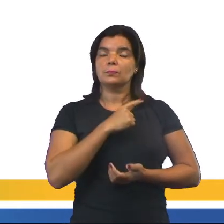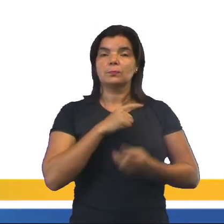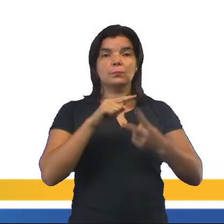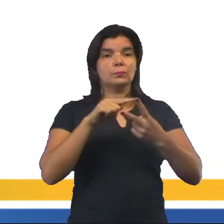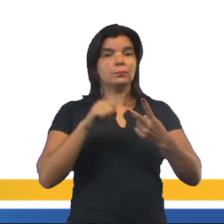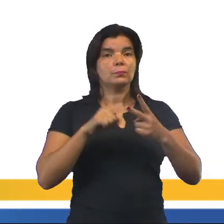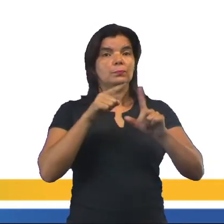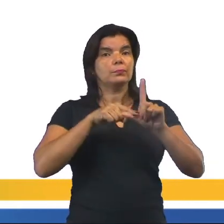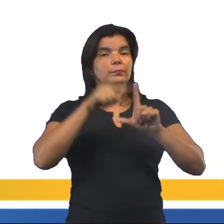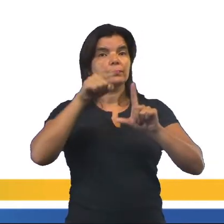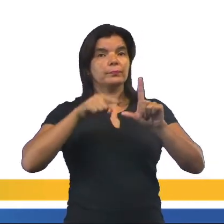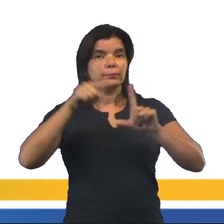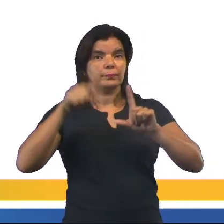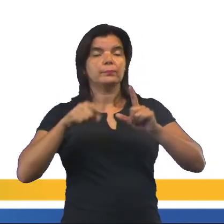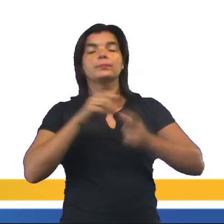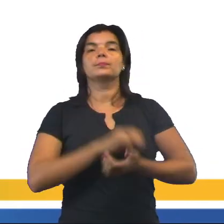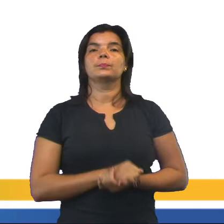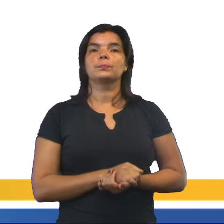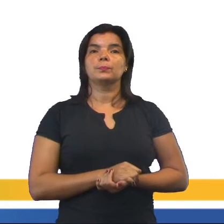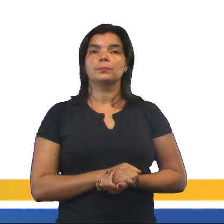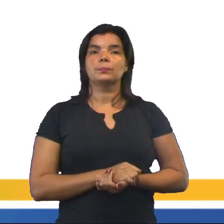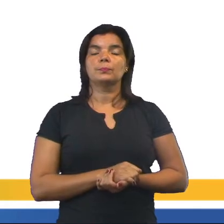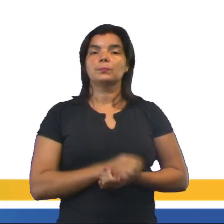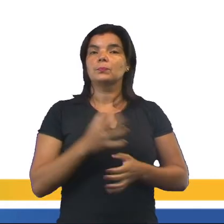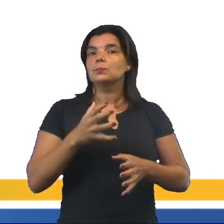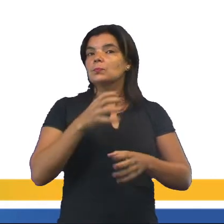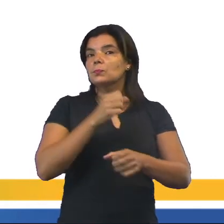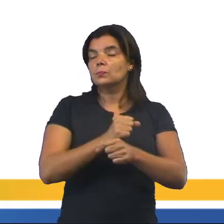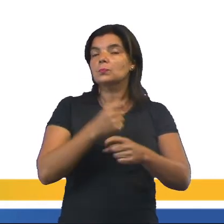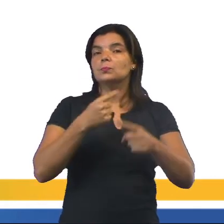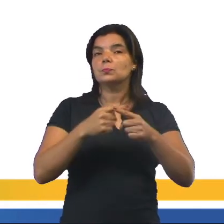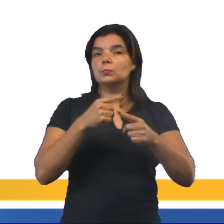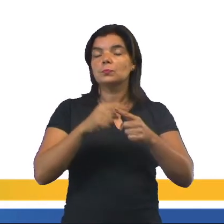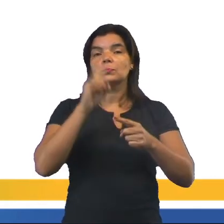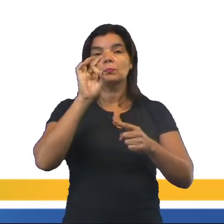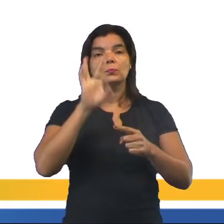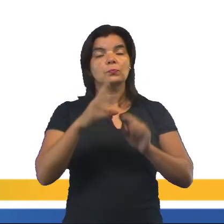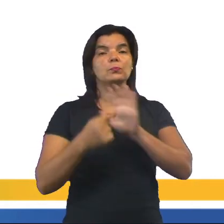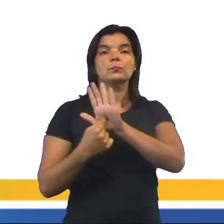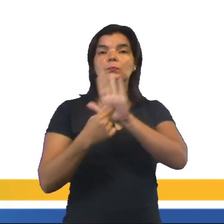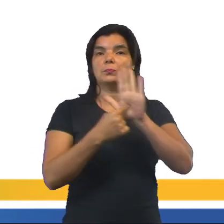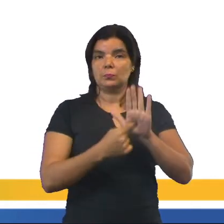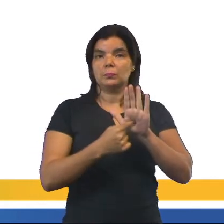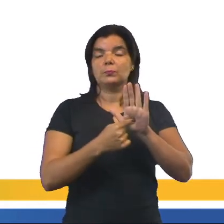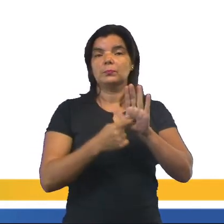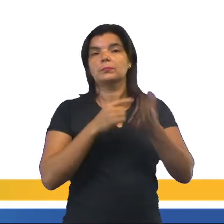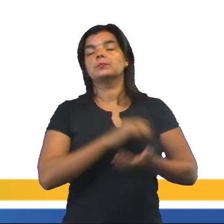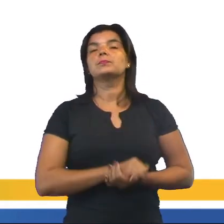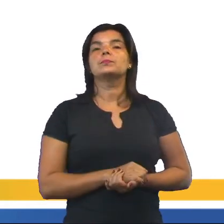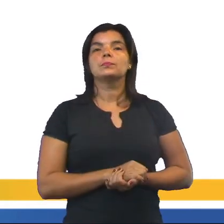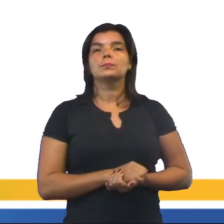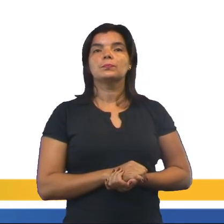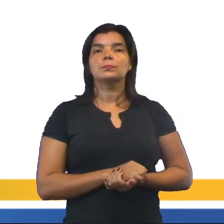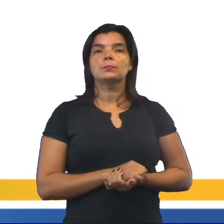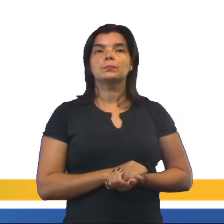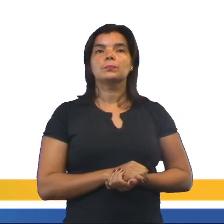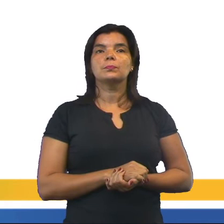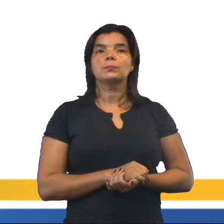dois gráficos, tá? Eu não fiz o cálculo aí, porque ele é só uma representação.